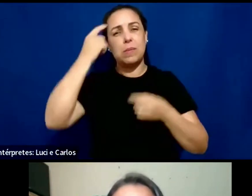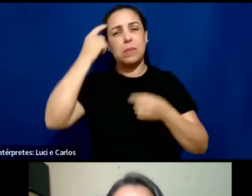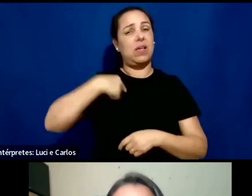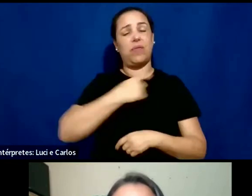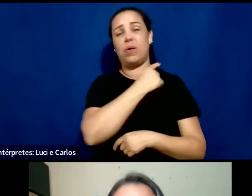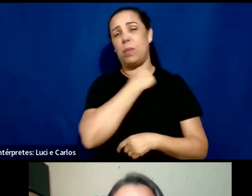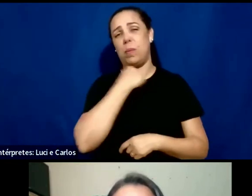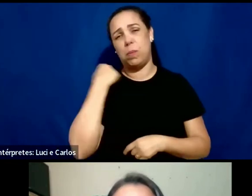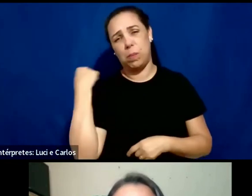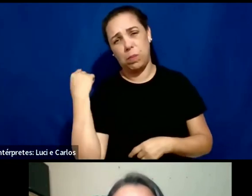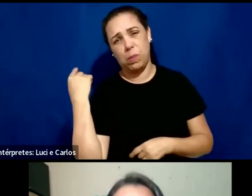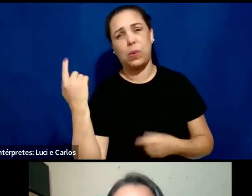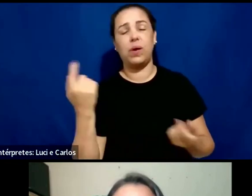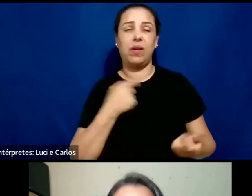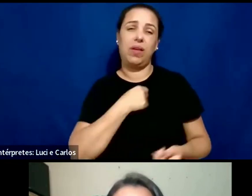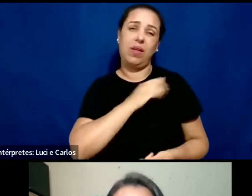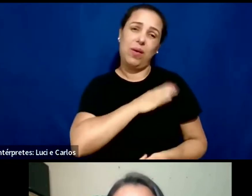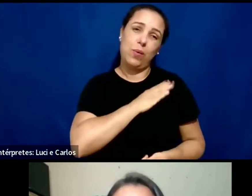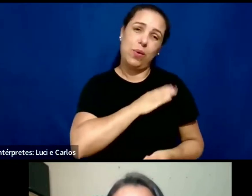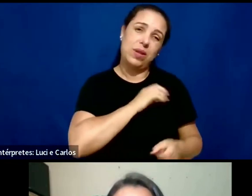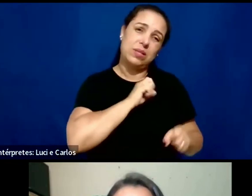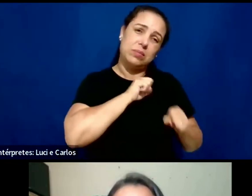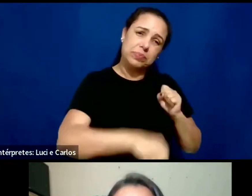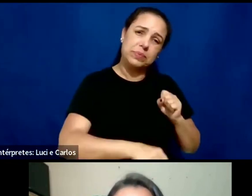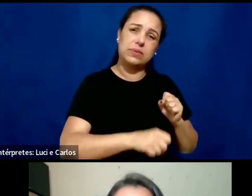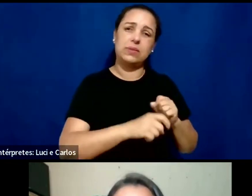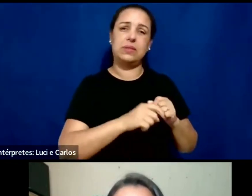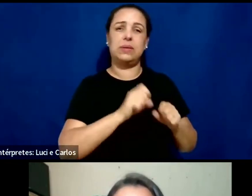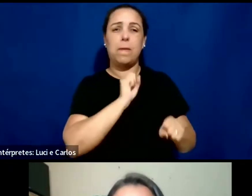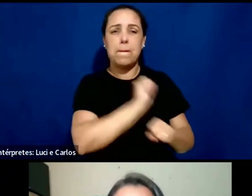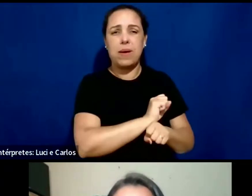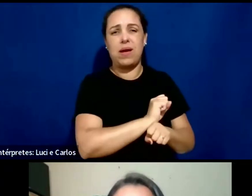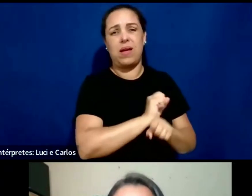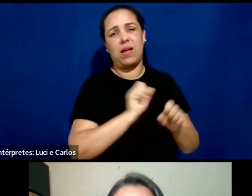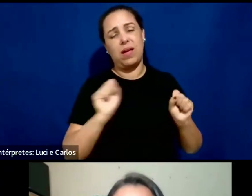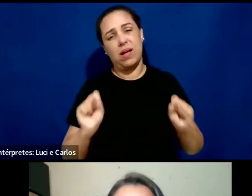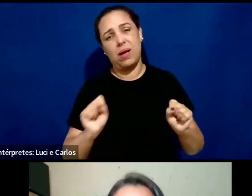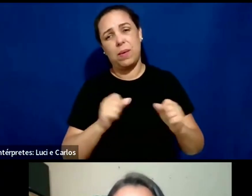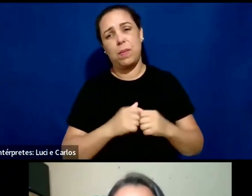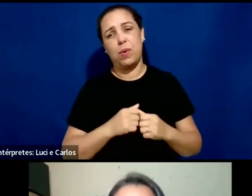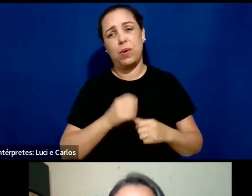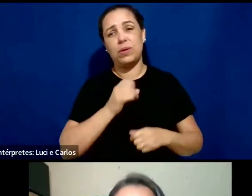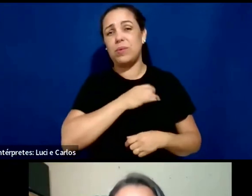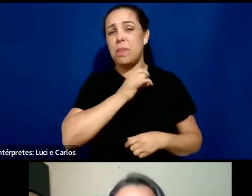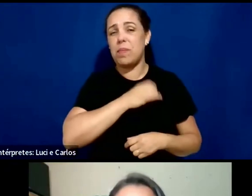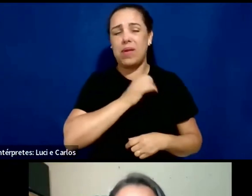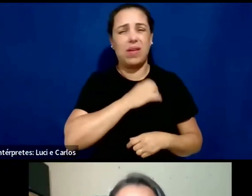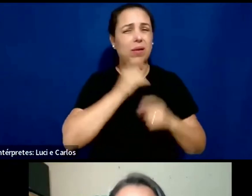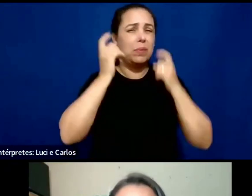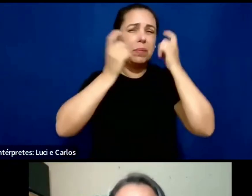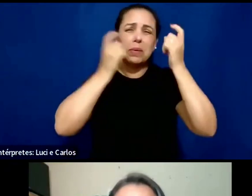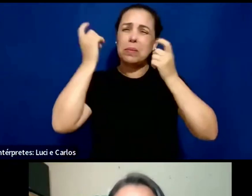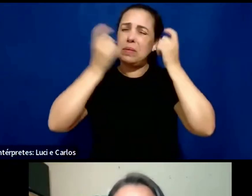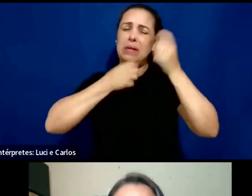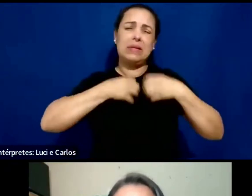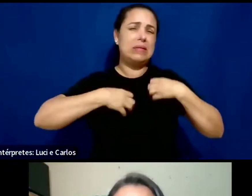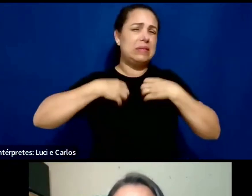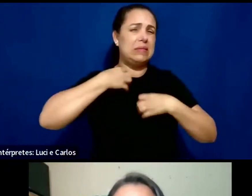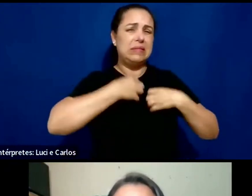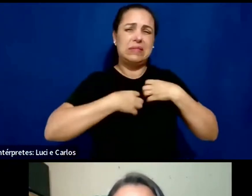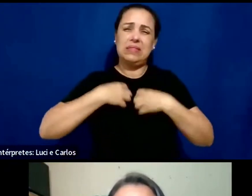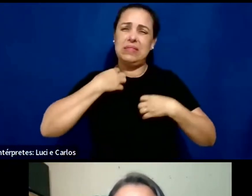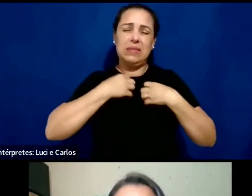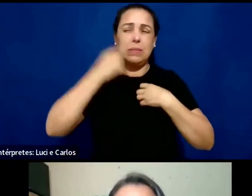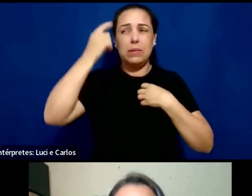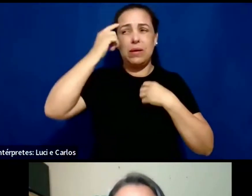medo, porque o coração, né? Eu tive essa sequela no coração, eu tinha muito medo de não conseguir acompanhar os meus